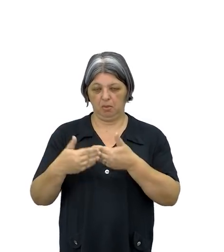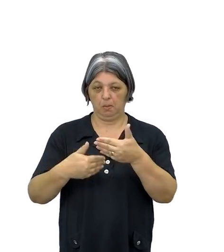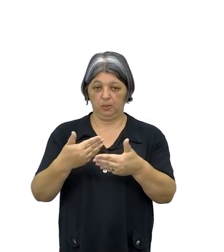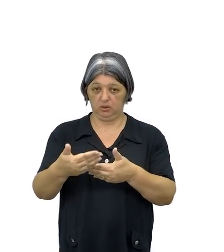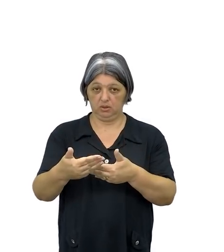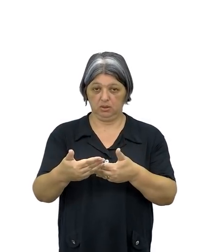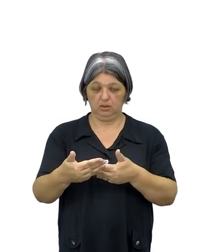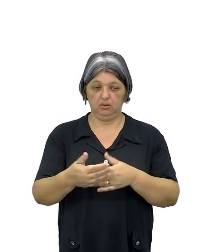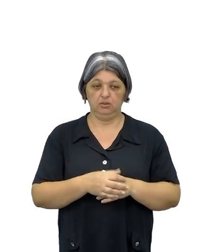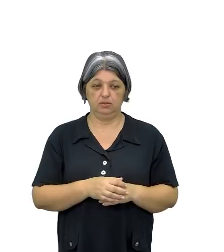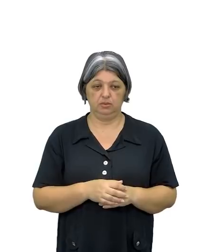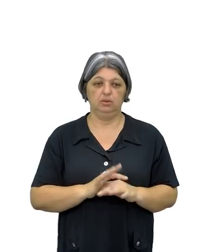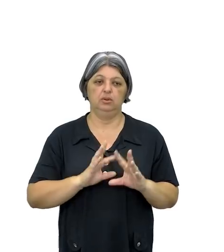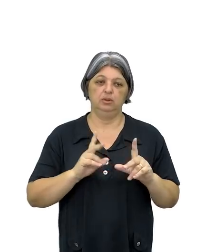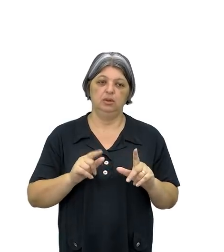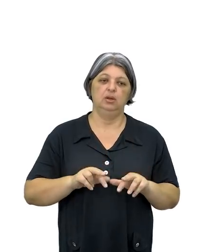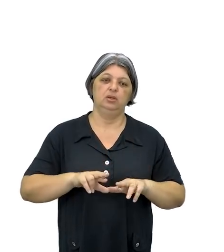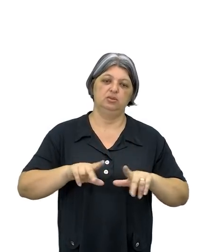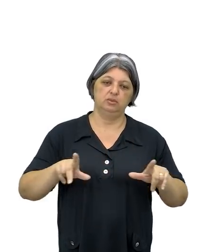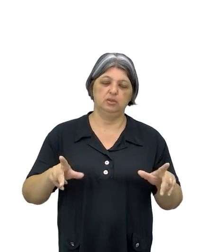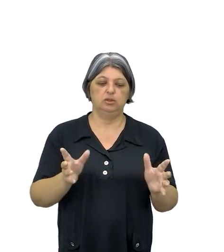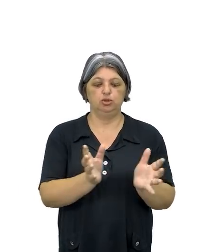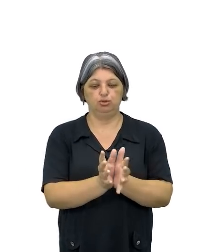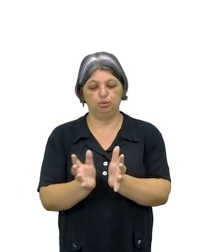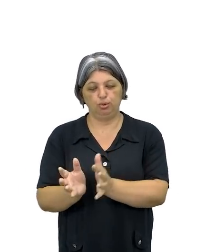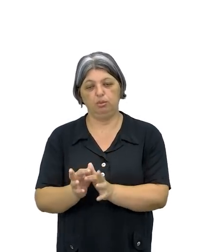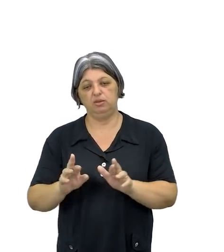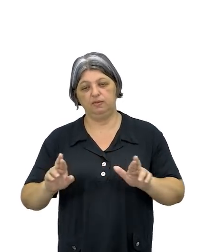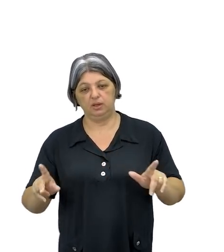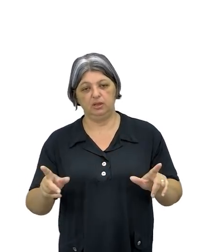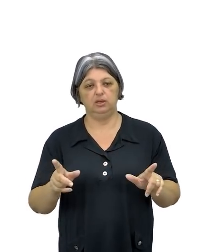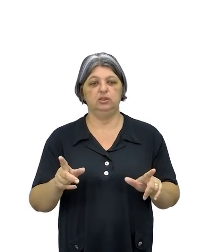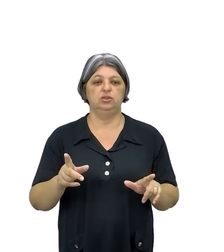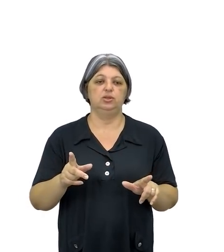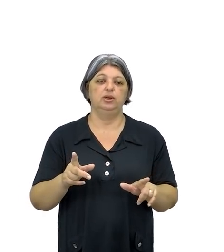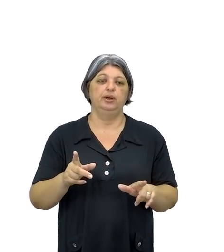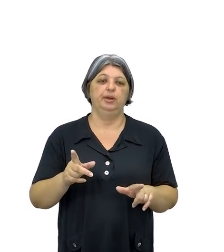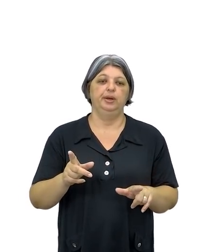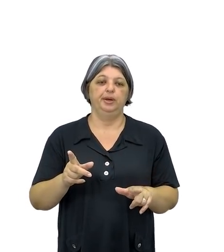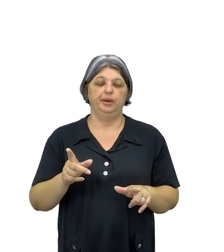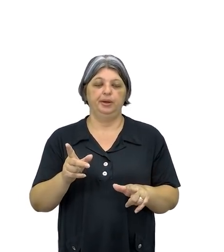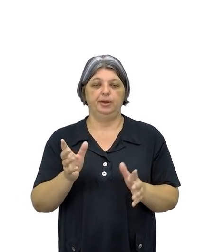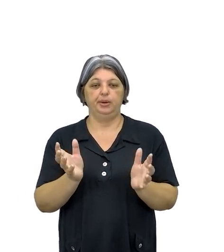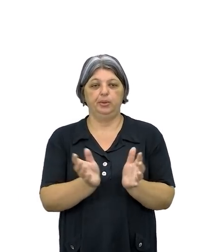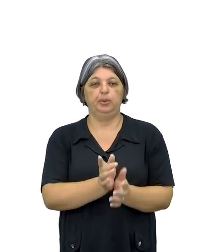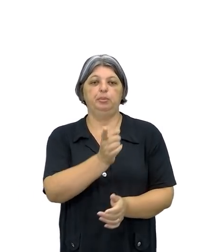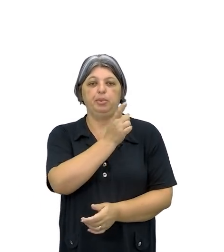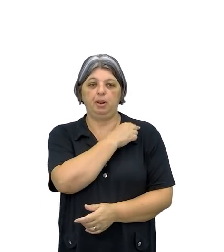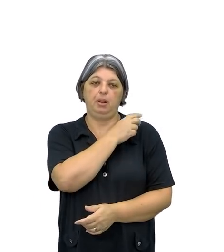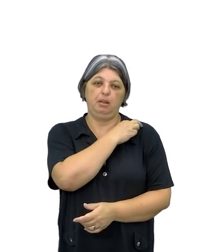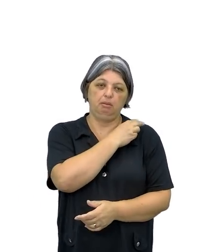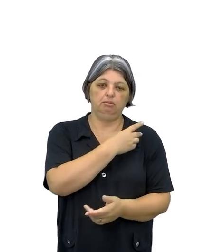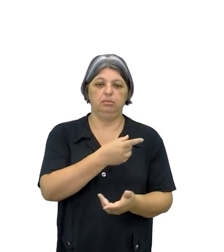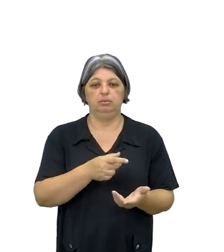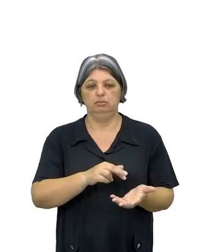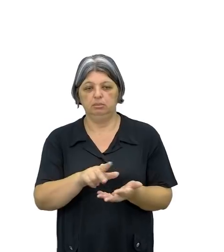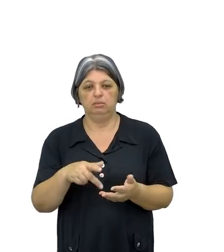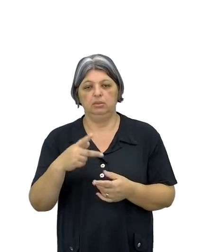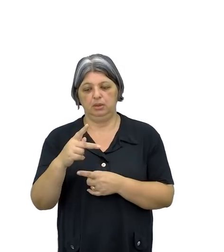né, em turmas diferentes e anos diferentes, mas nós temos aí já um trabalho bem bacana que as PEIs estão realizando,